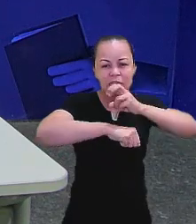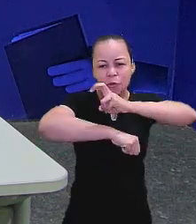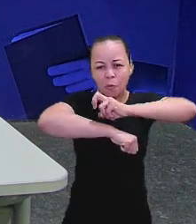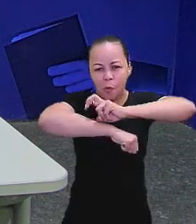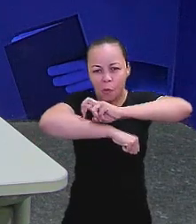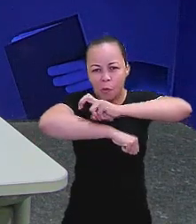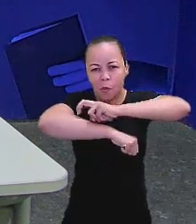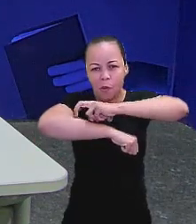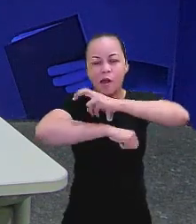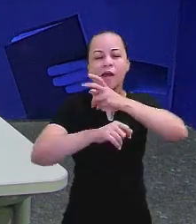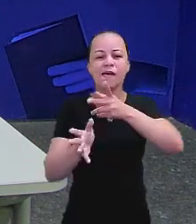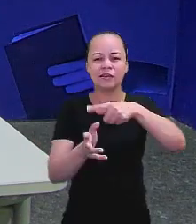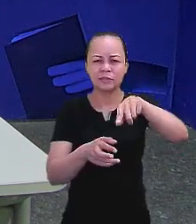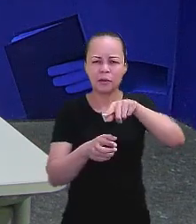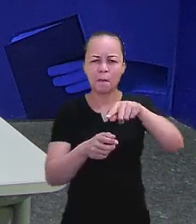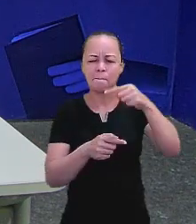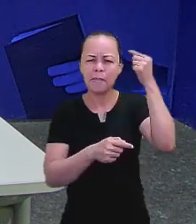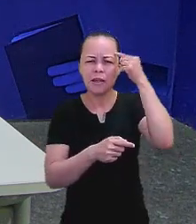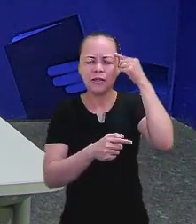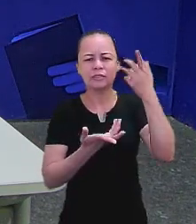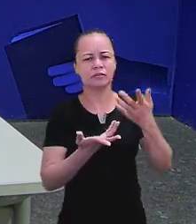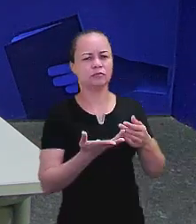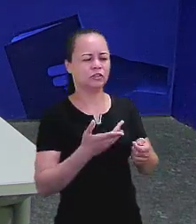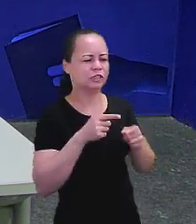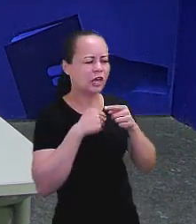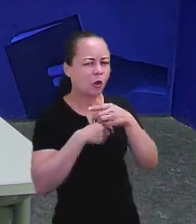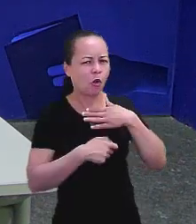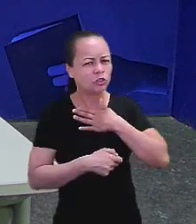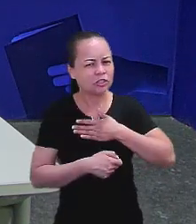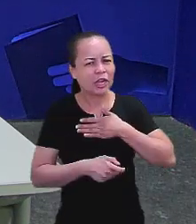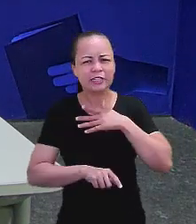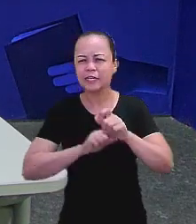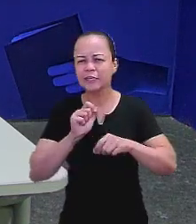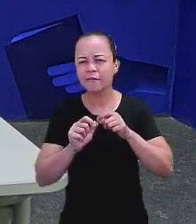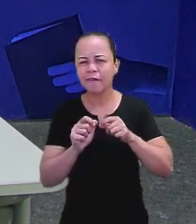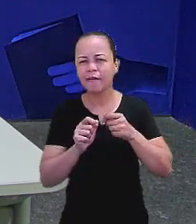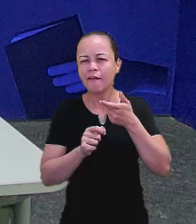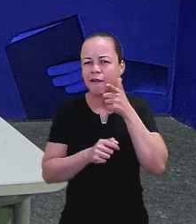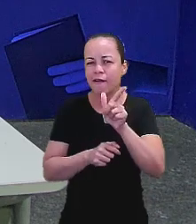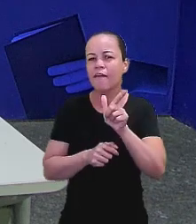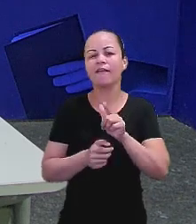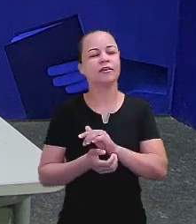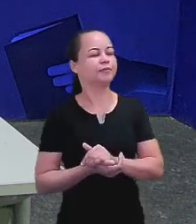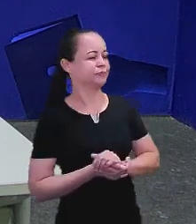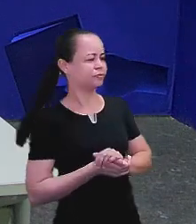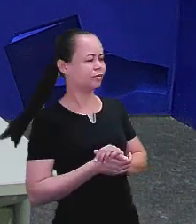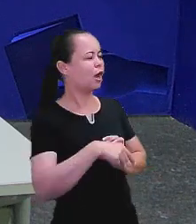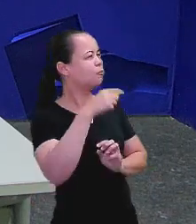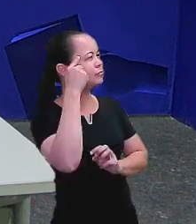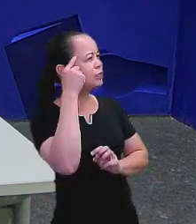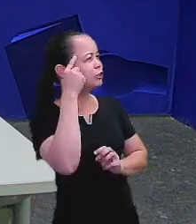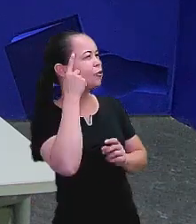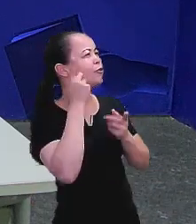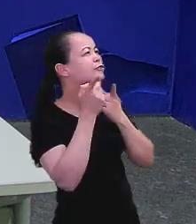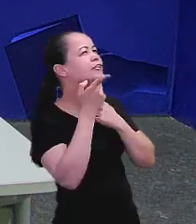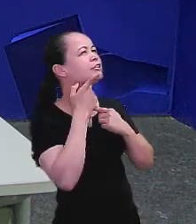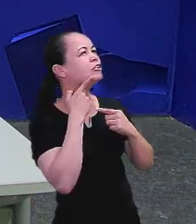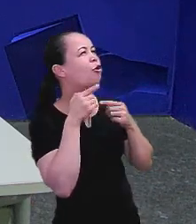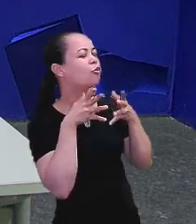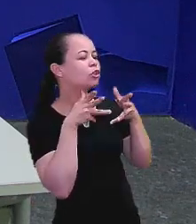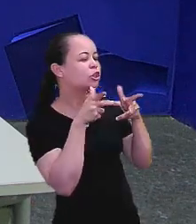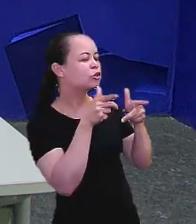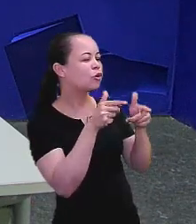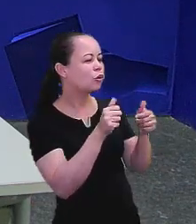esquilo. O que é que você gostaria de ganhar? Ah, o esquilo pensou e desejou que toda a sua